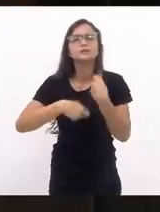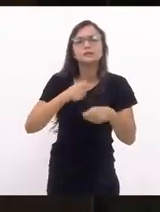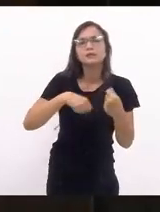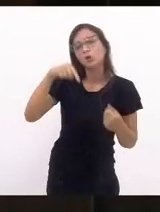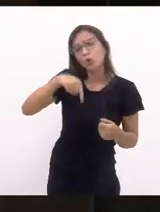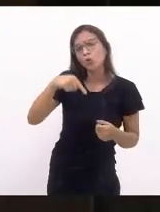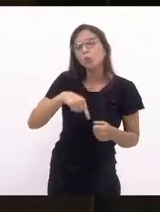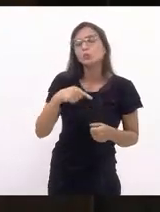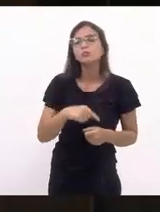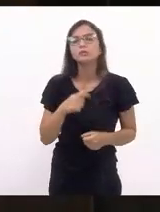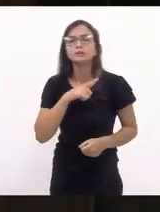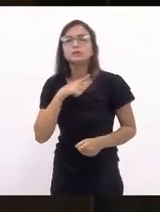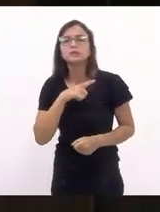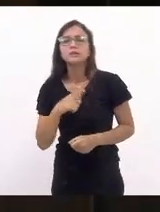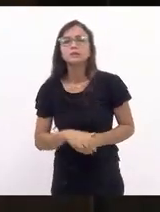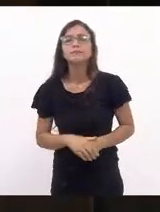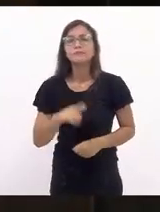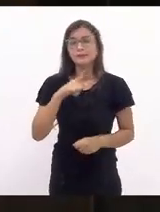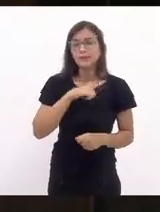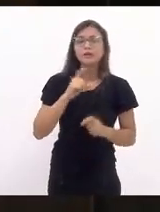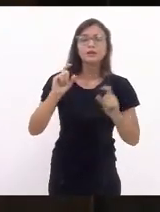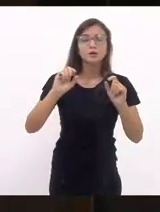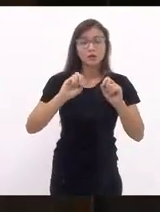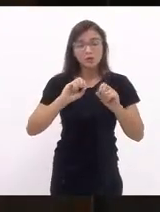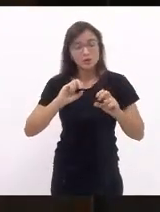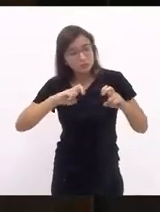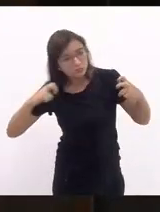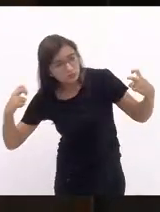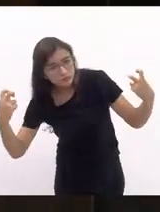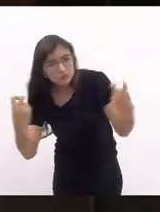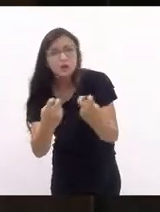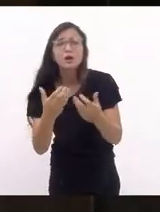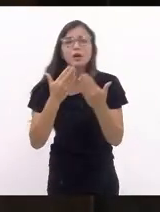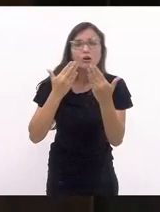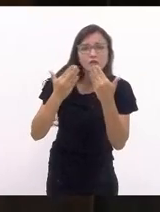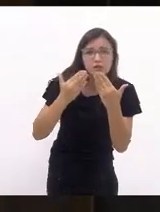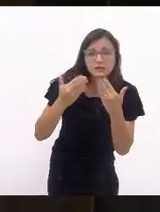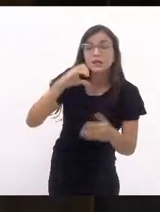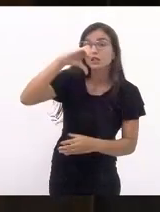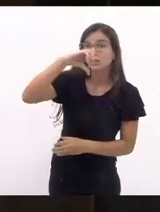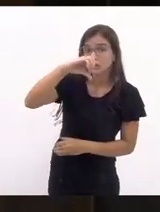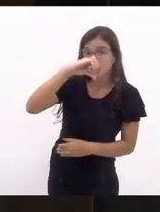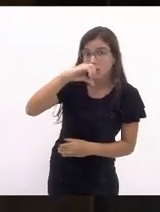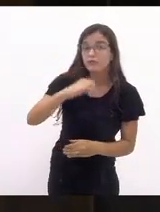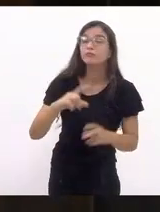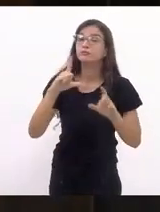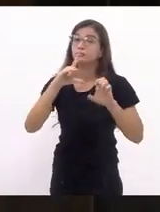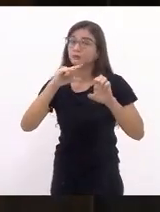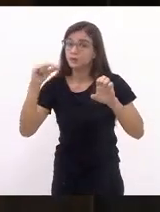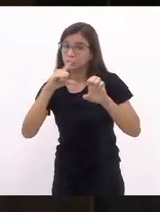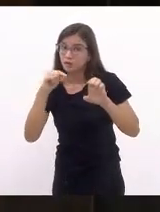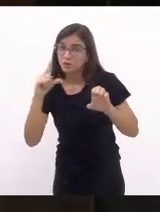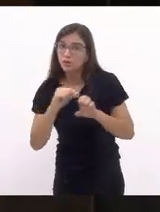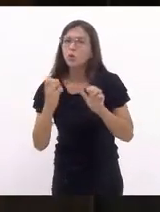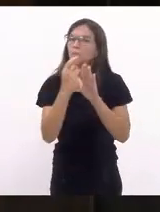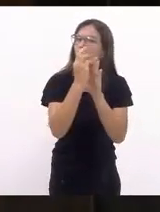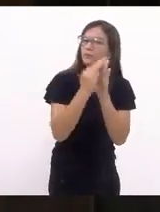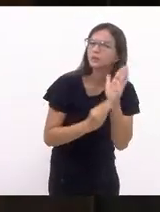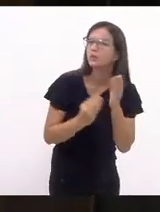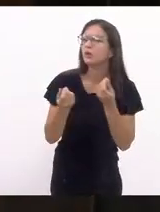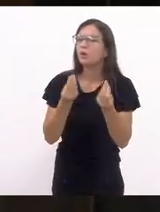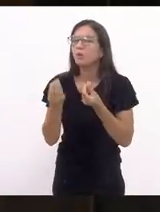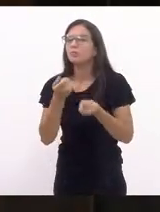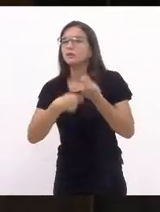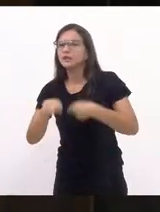mercado também foram realizados nove rodas do conversa com o empreendedor ao seu Impacto sobre os desafios desses modelos negócios na